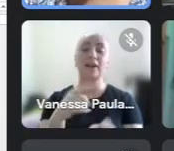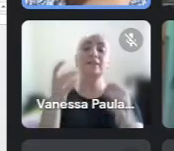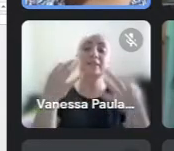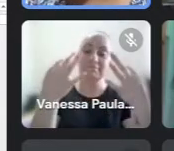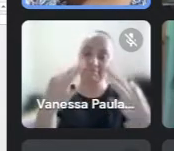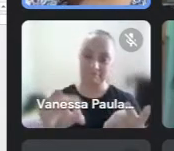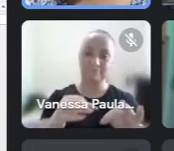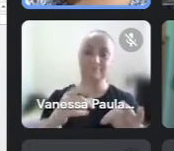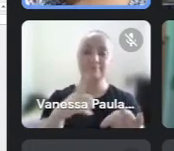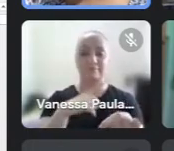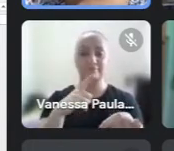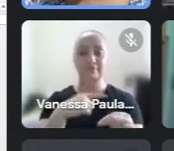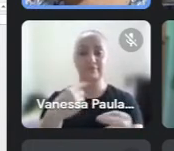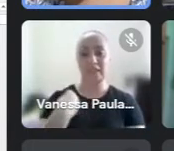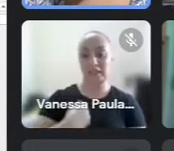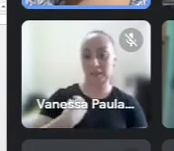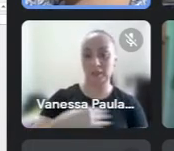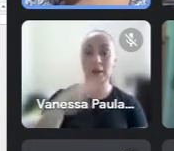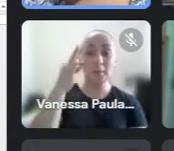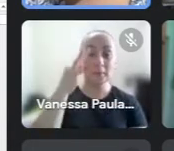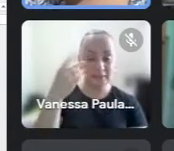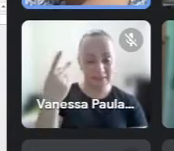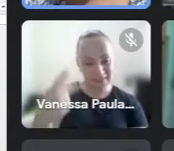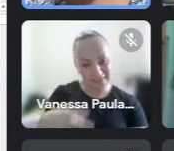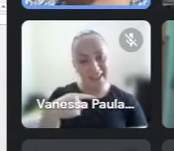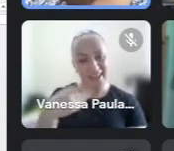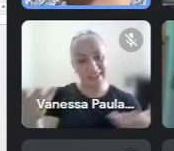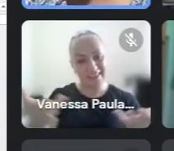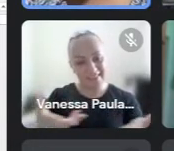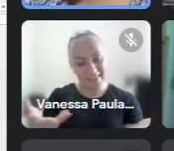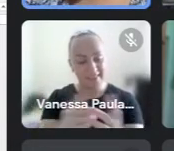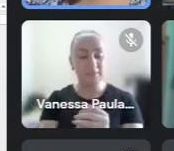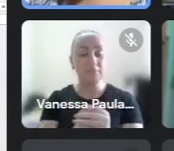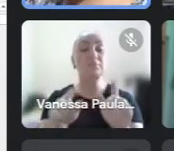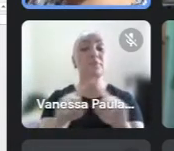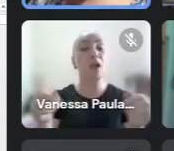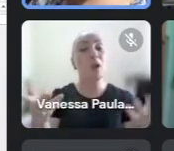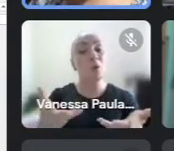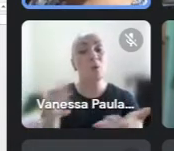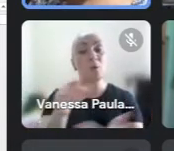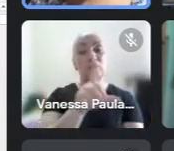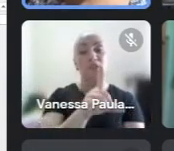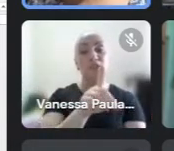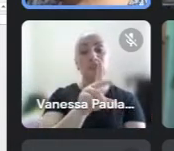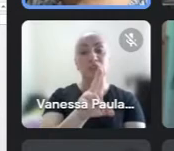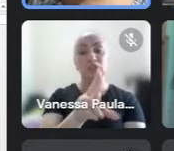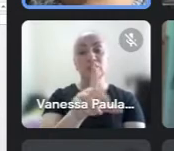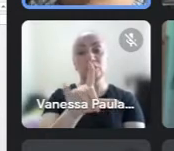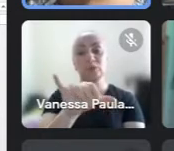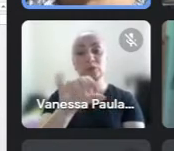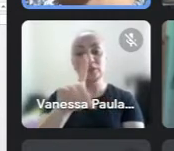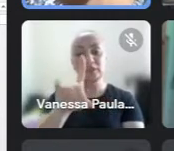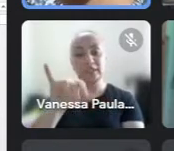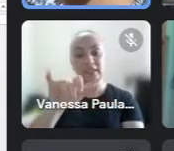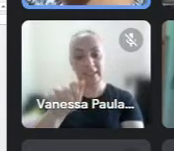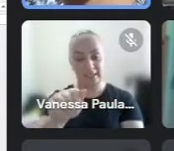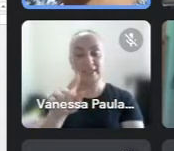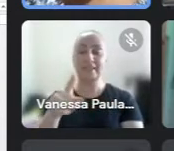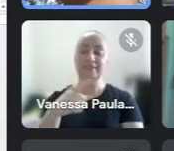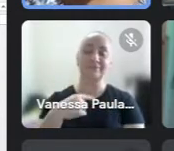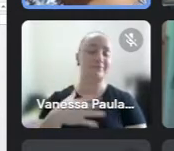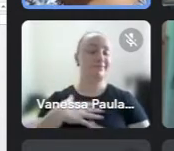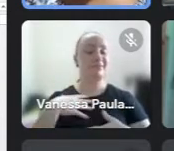poder contar com a presença dela aqui. Mas hoje a professora Dulcideia nos honra com a sua participação e eu